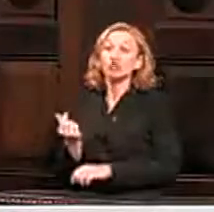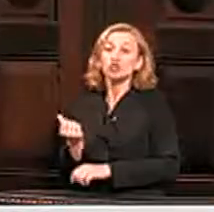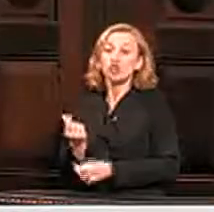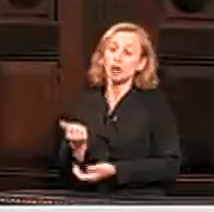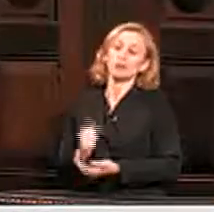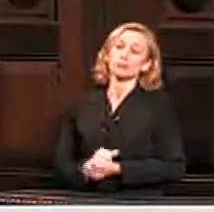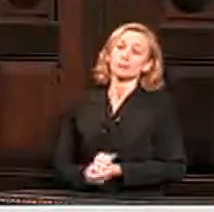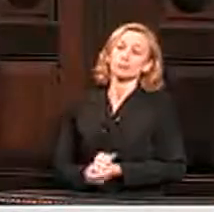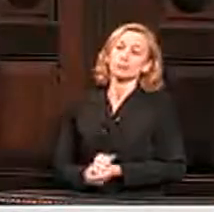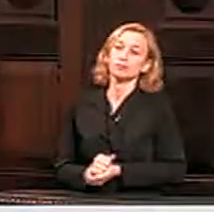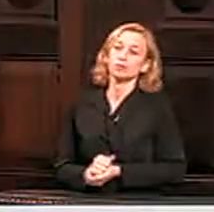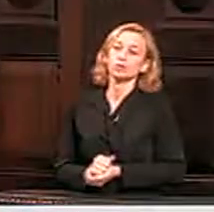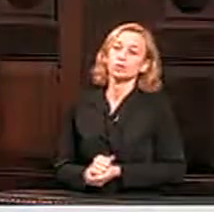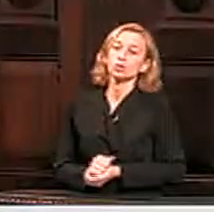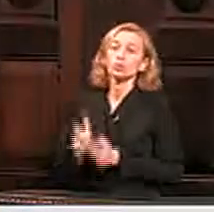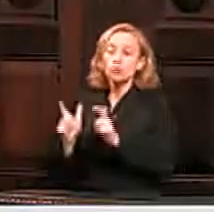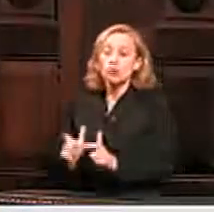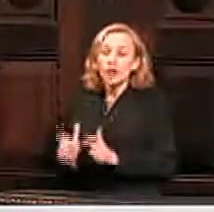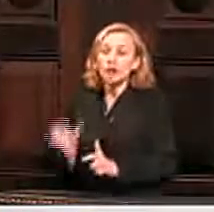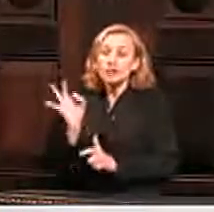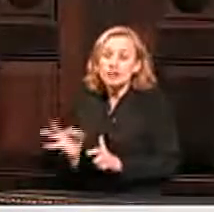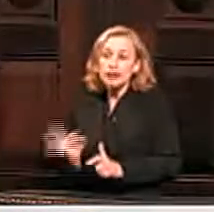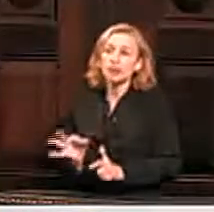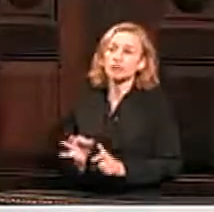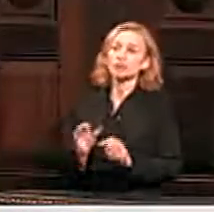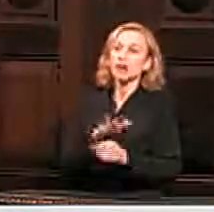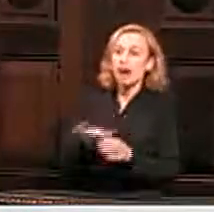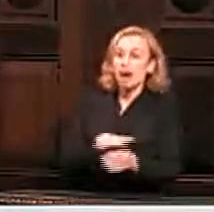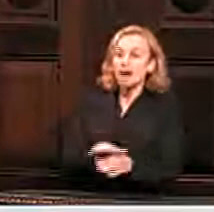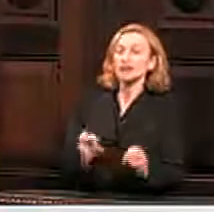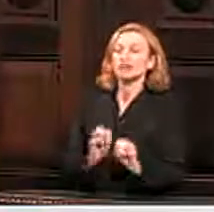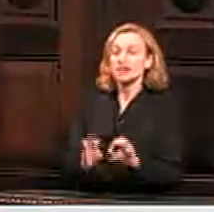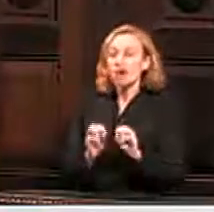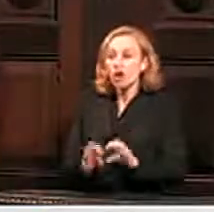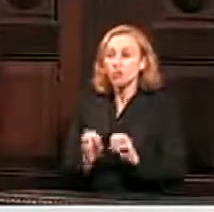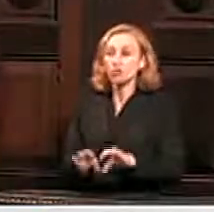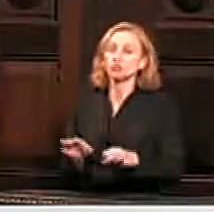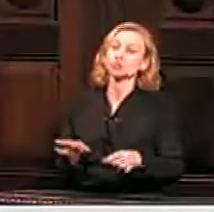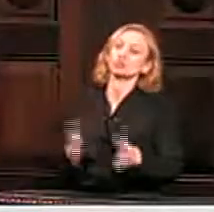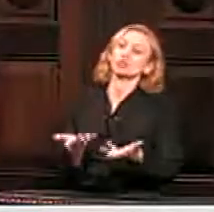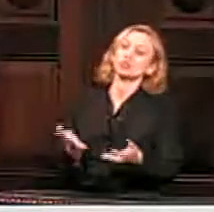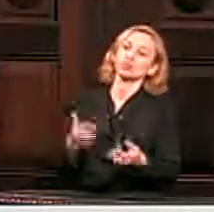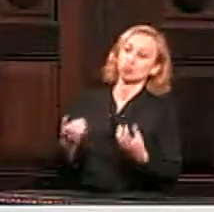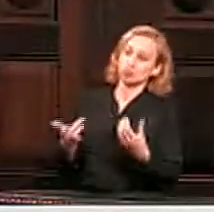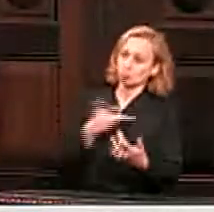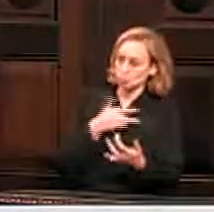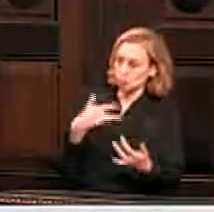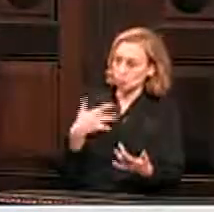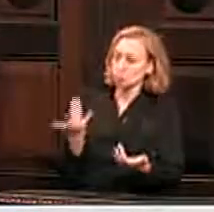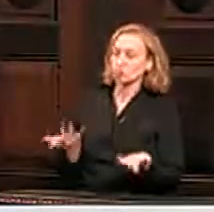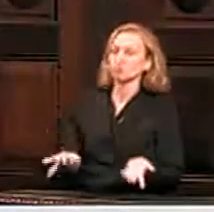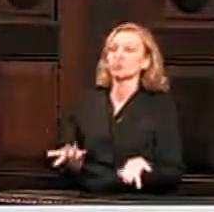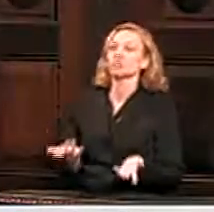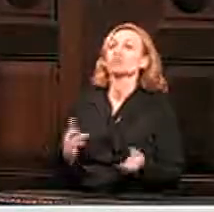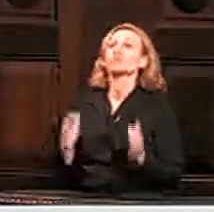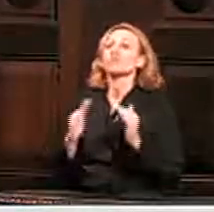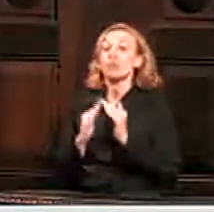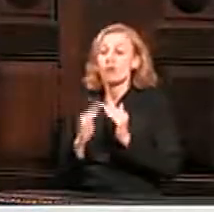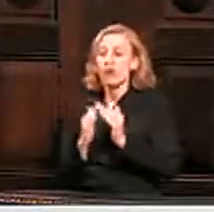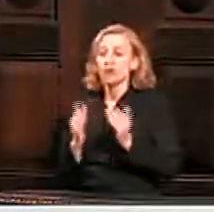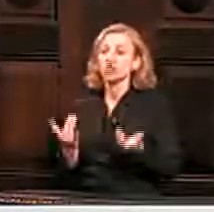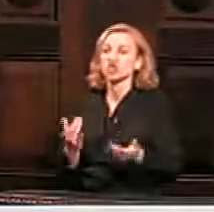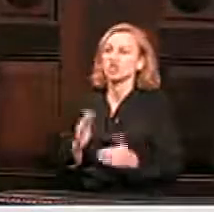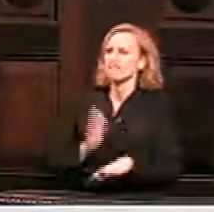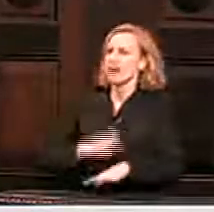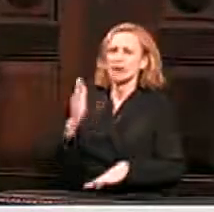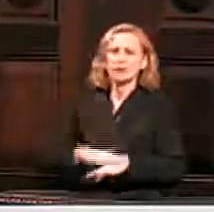uma política pública da saúde, uma política pública da educação, uma política da saúde de moradia muito